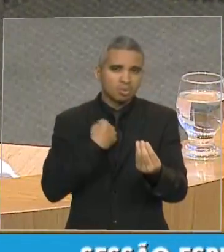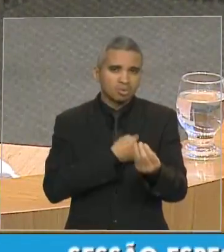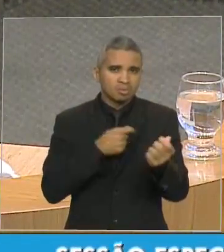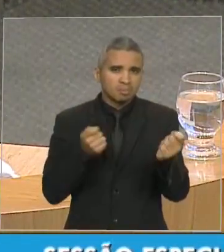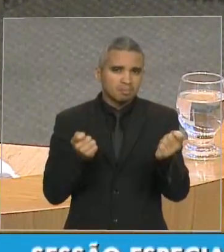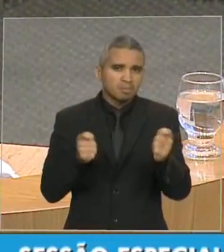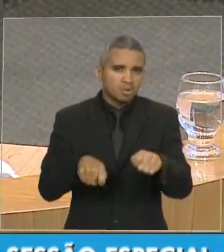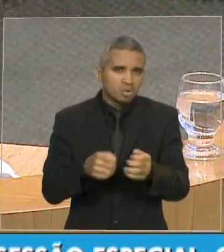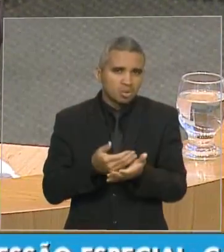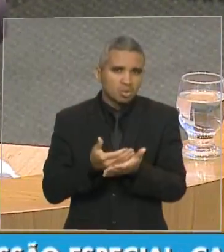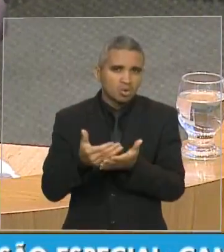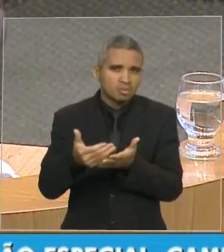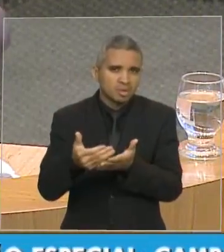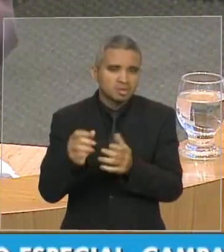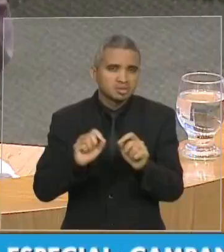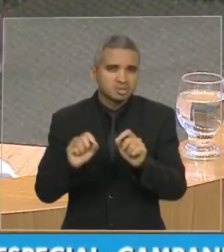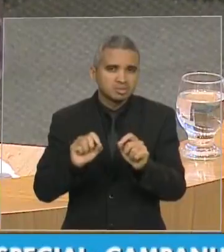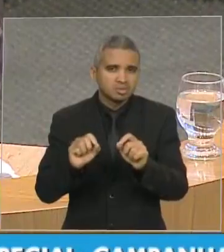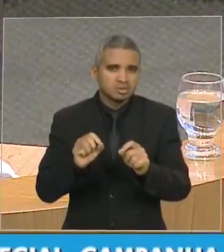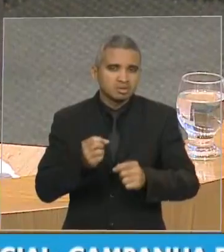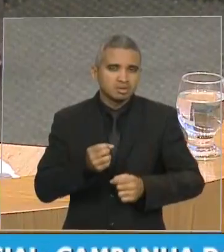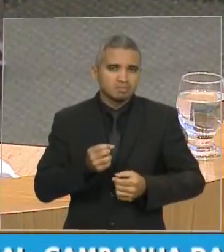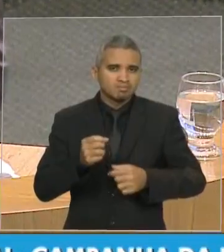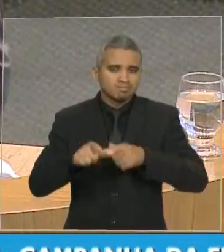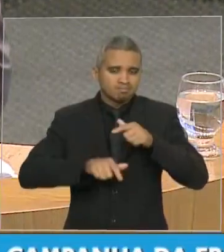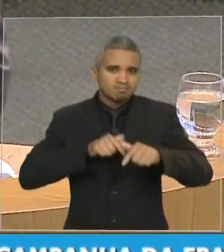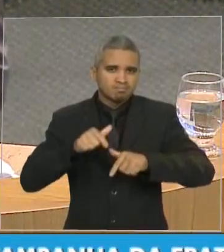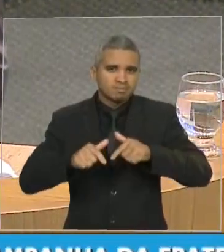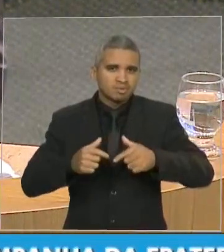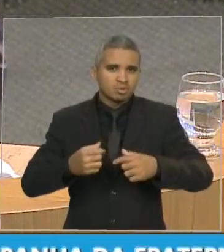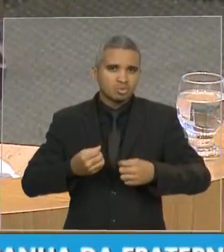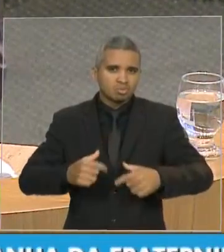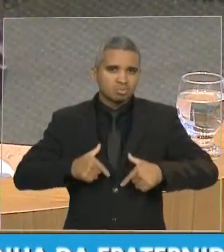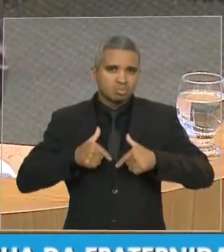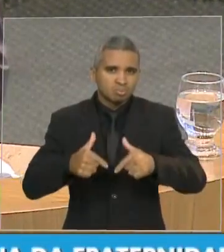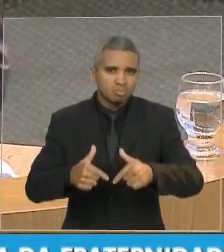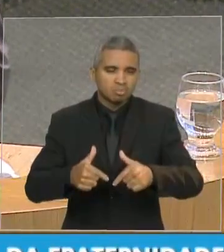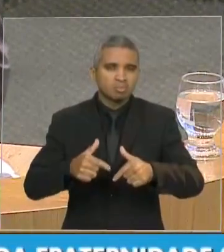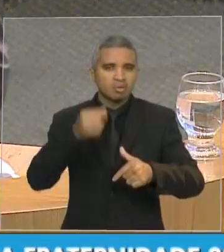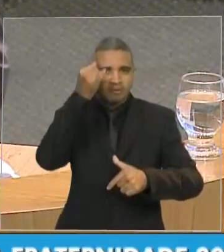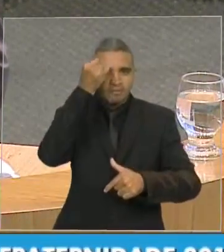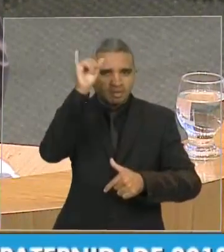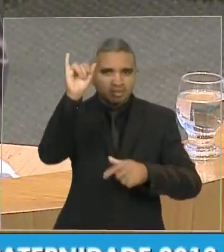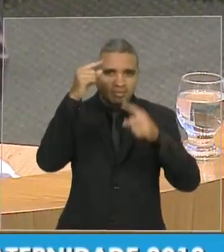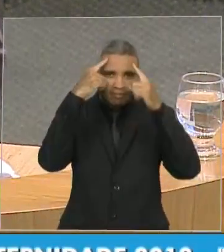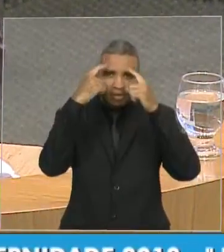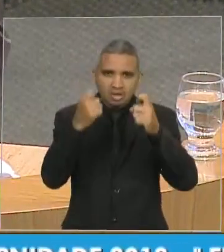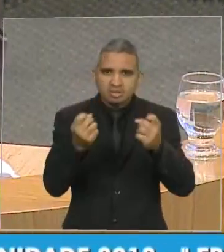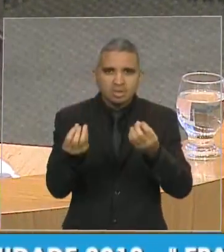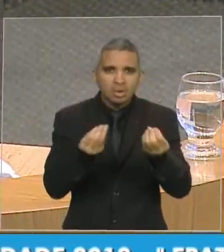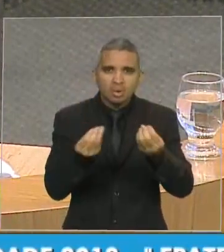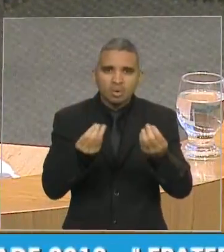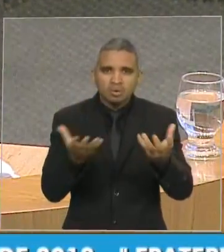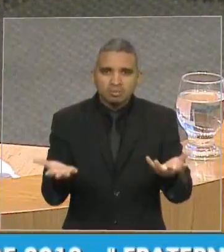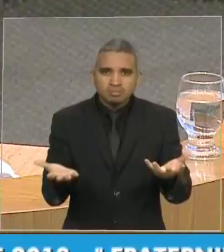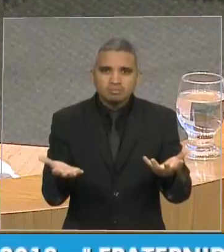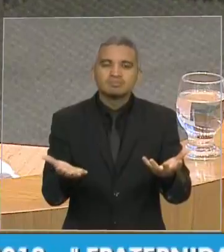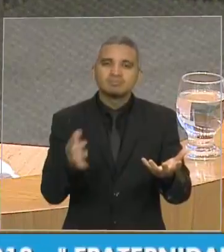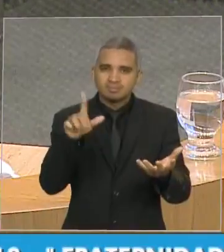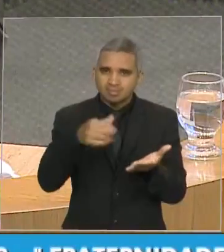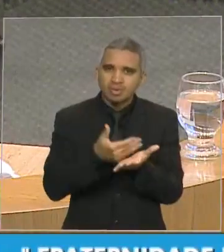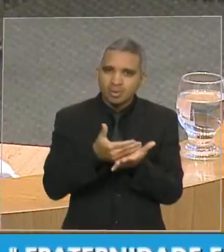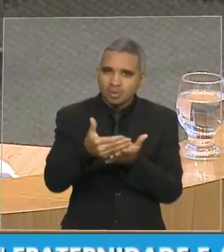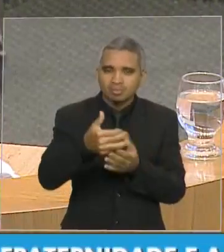sendo violentos? Nas experiências do cotidiano na nossa casa. Eu lembro que, quando eu era